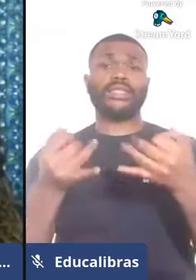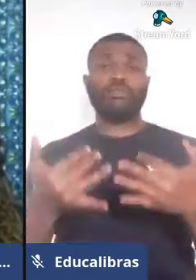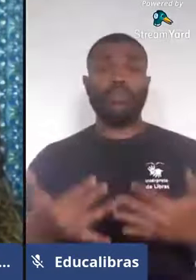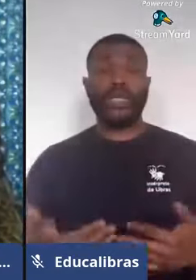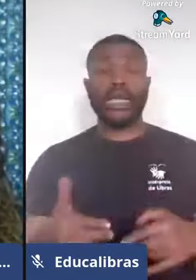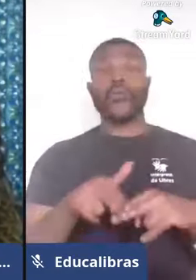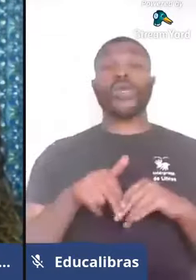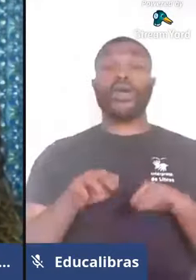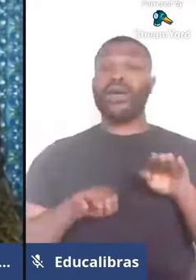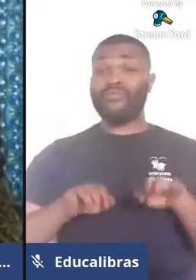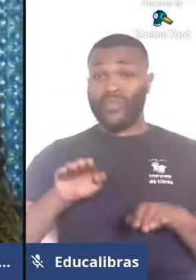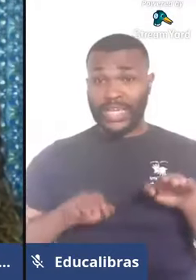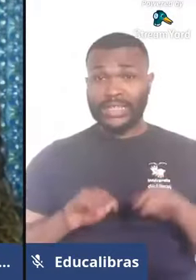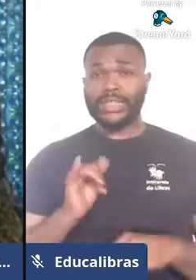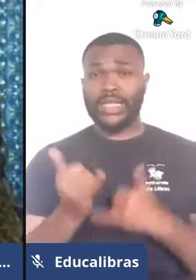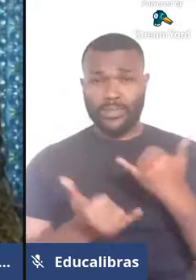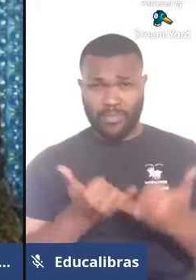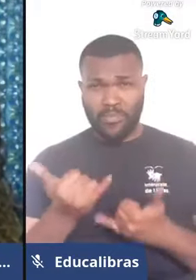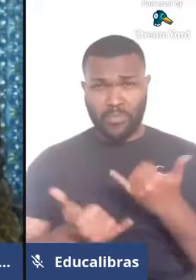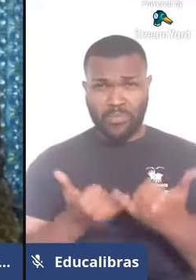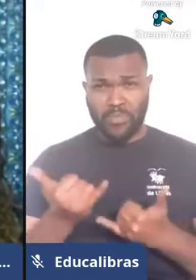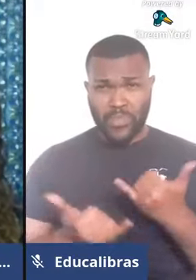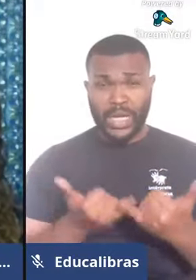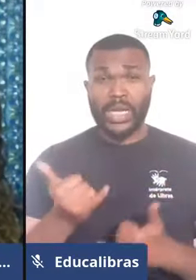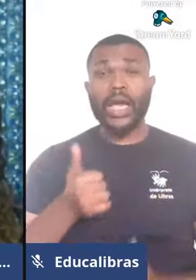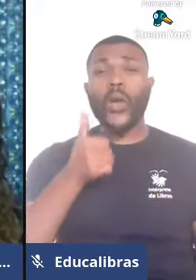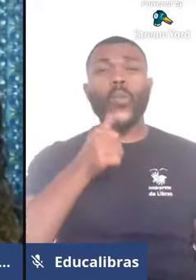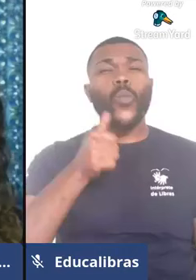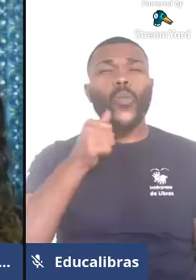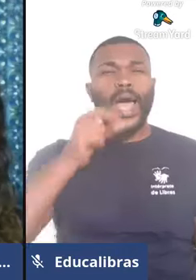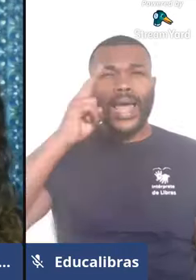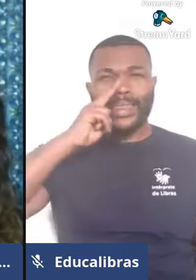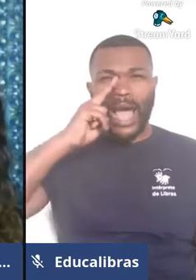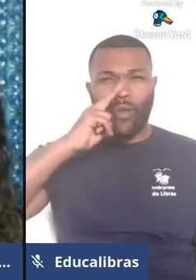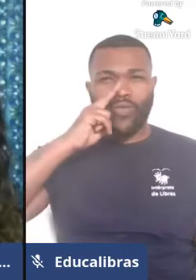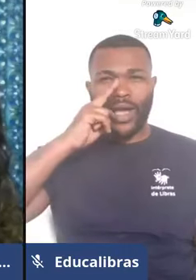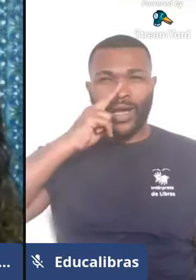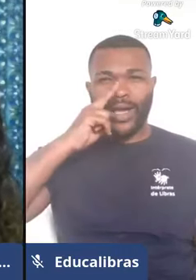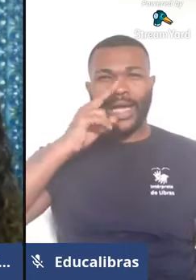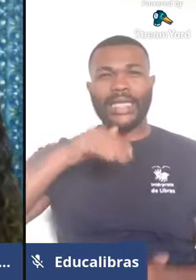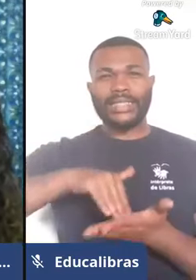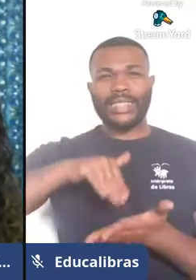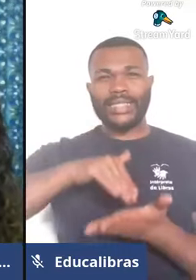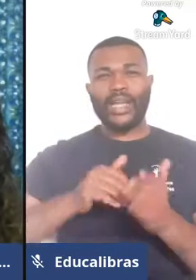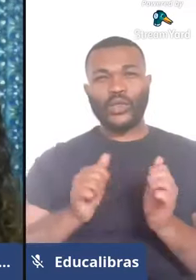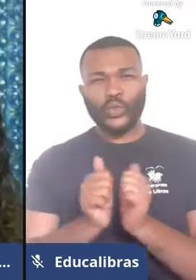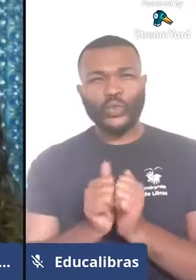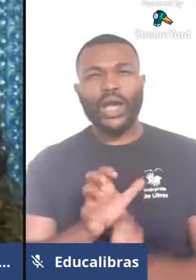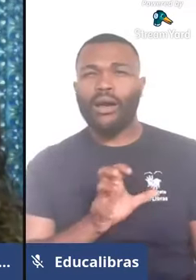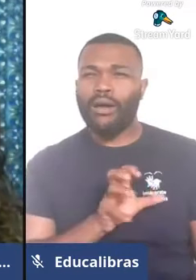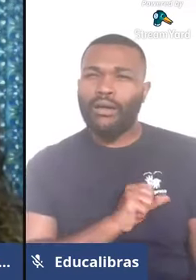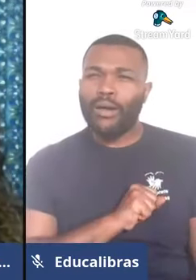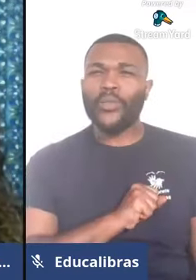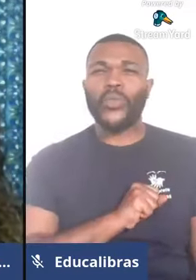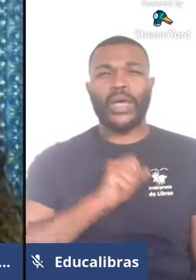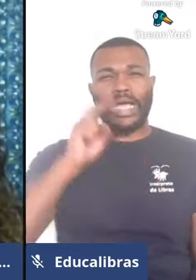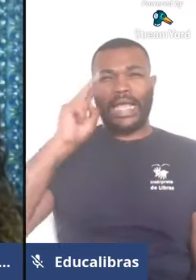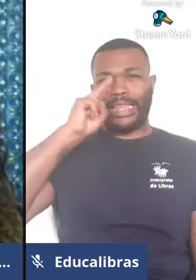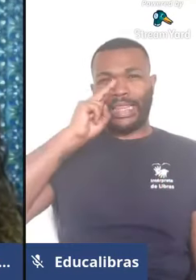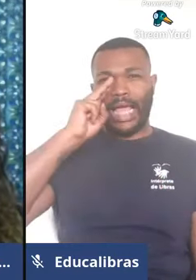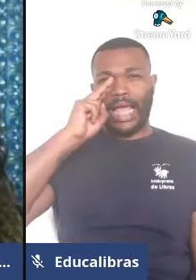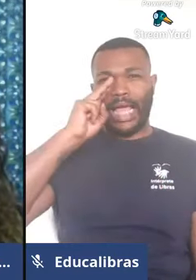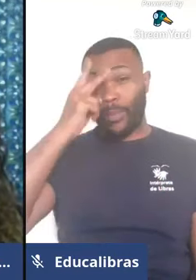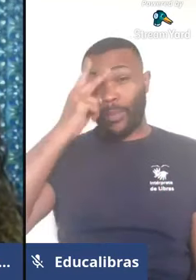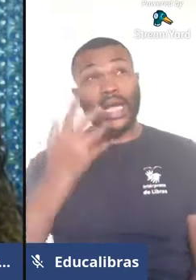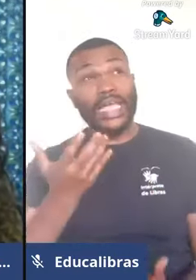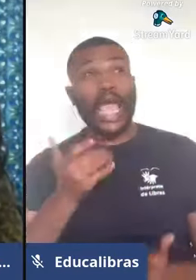a gente brinca, né? A Nalva, a secretária adjunta, é uma querida também, ela sempre fala, né? O pessoal quer contratar a